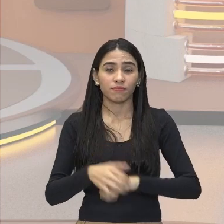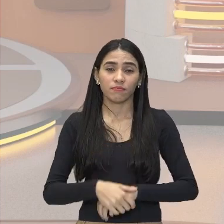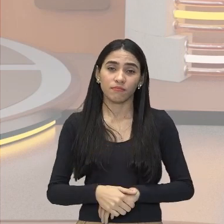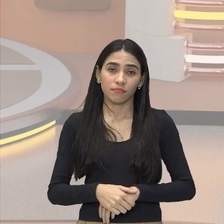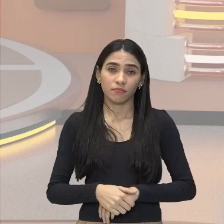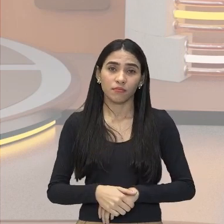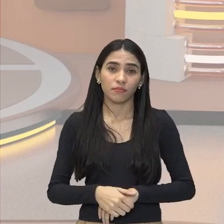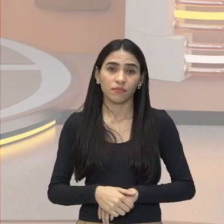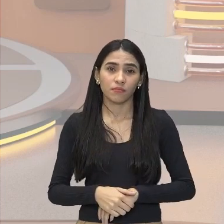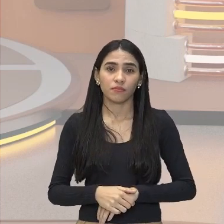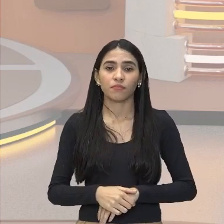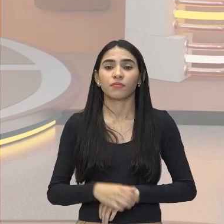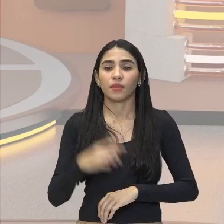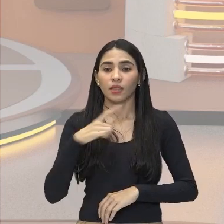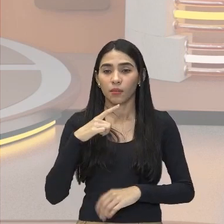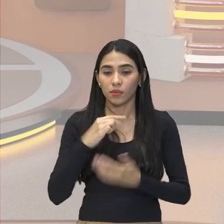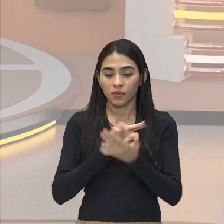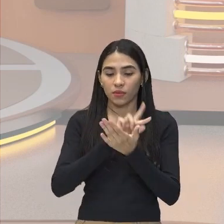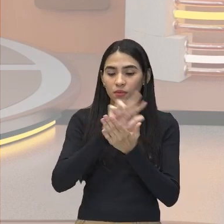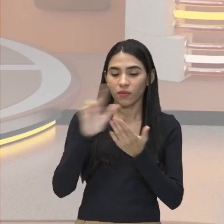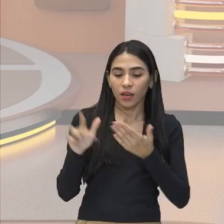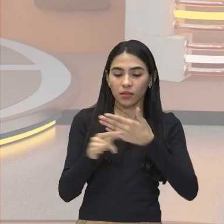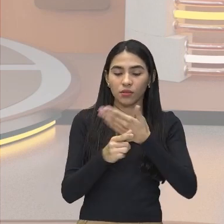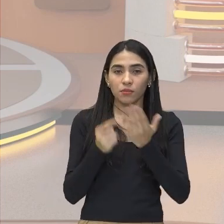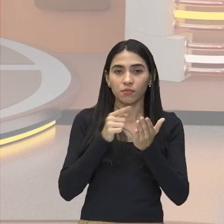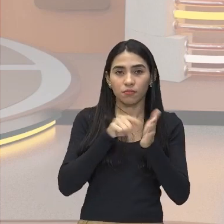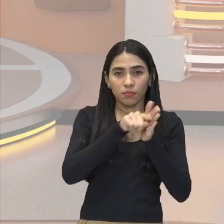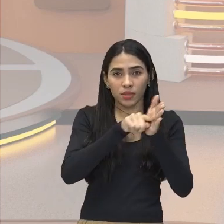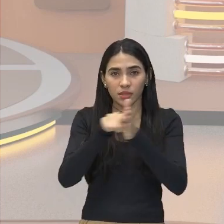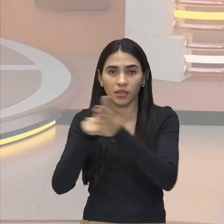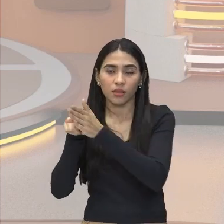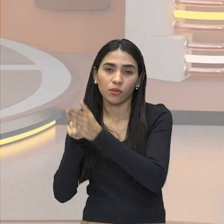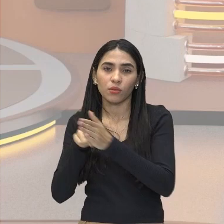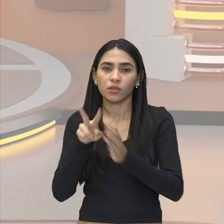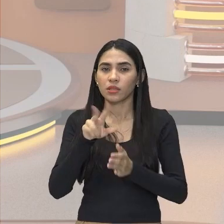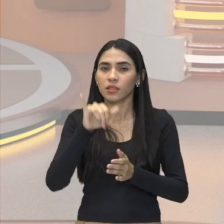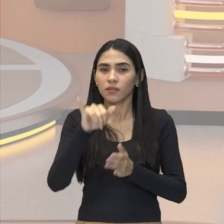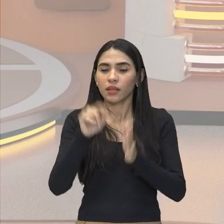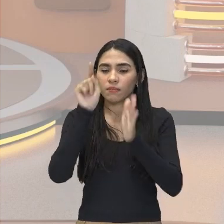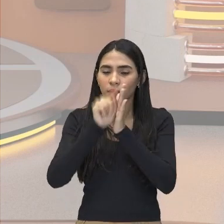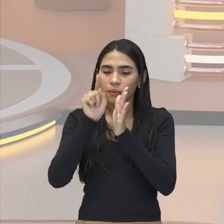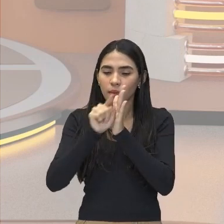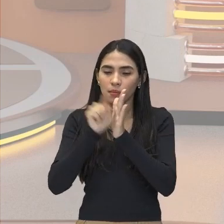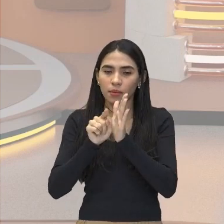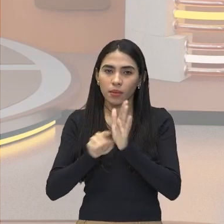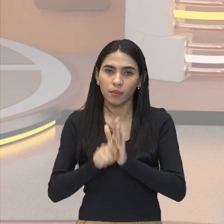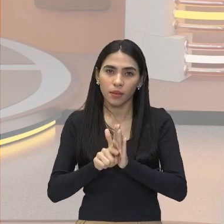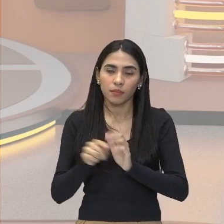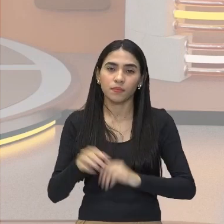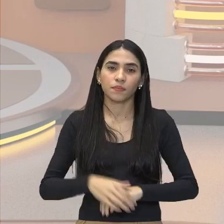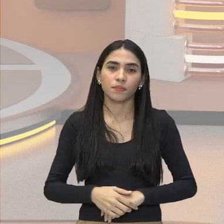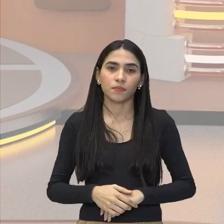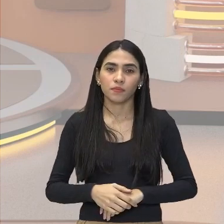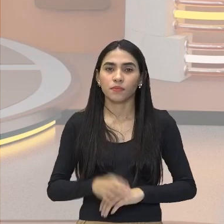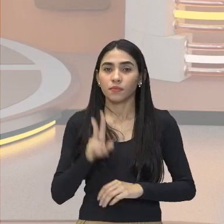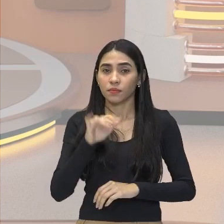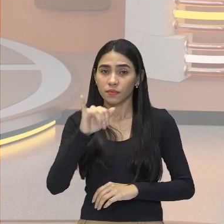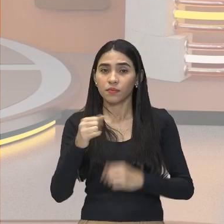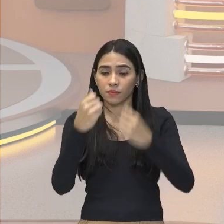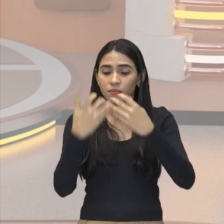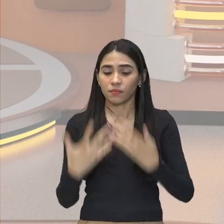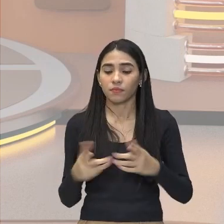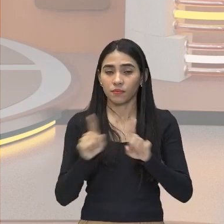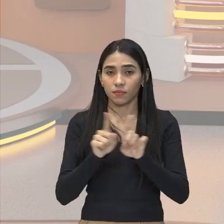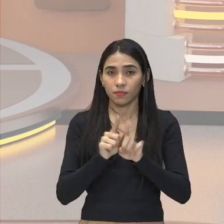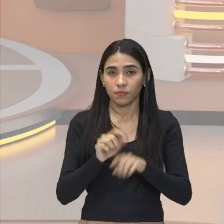Nós temos inúmeros filósofos que vão fazer justamente esses questionamentos aí. Nietzsche, por exemplo, vai fazer esse questionamento,